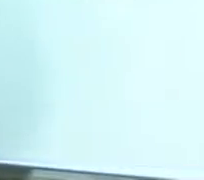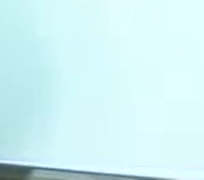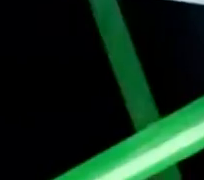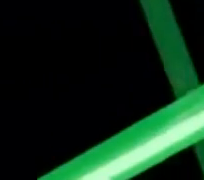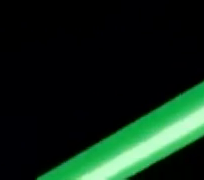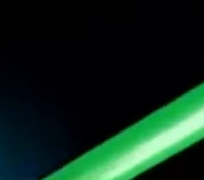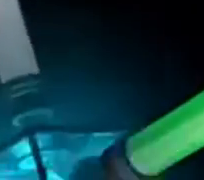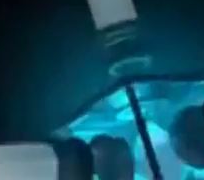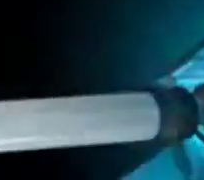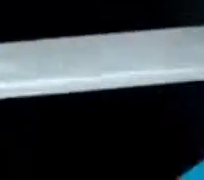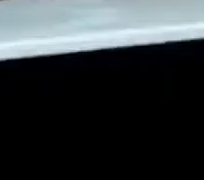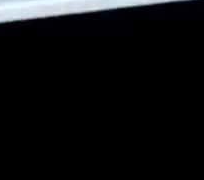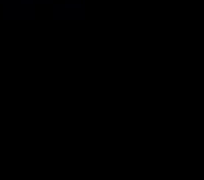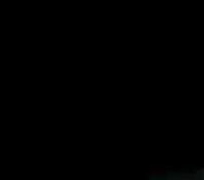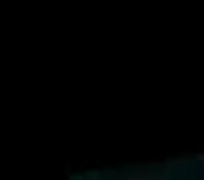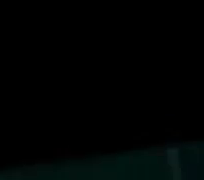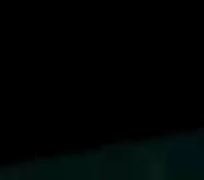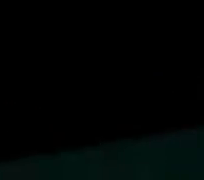aula.